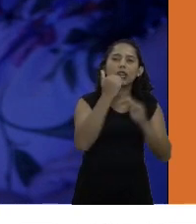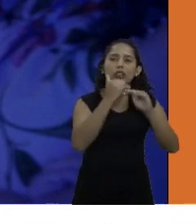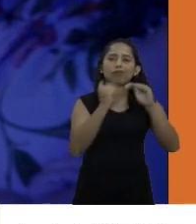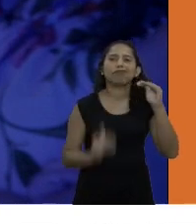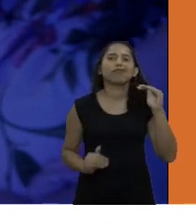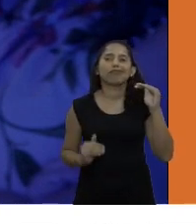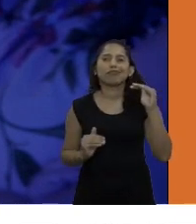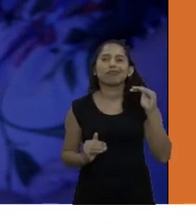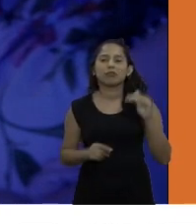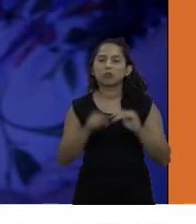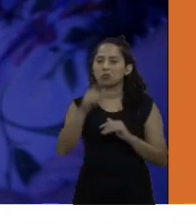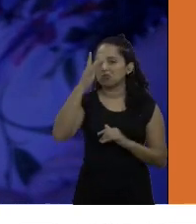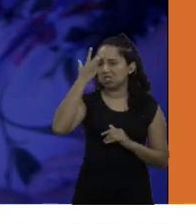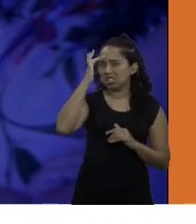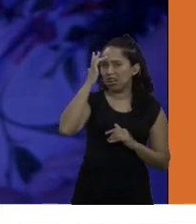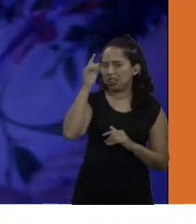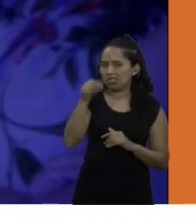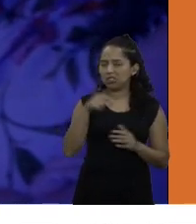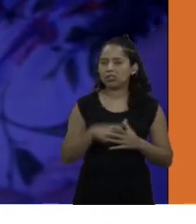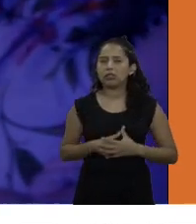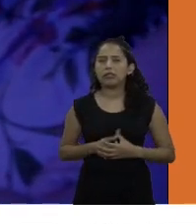social. Você acha que